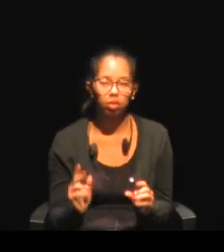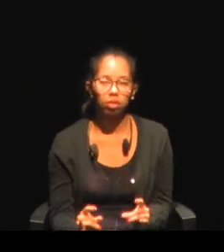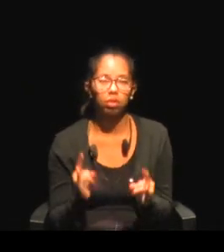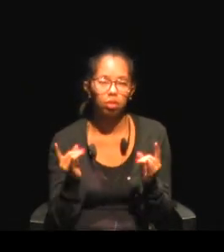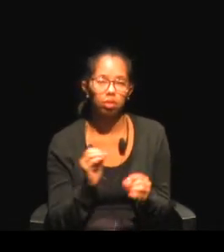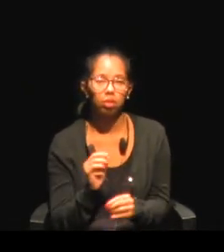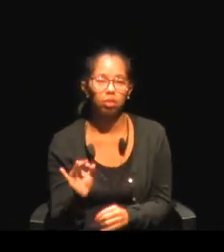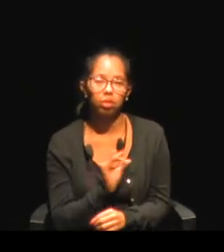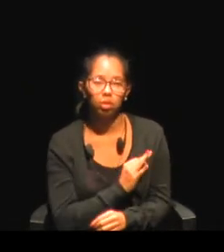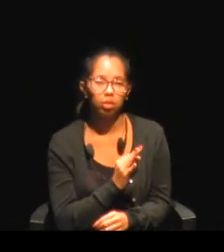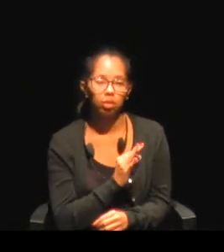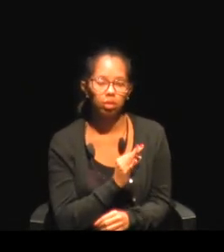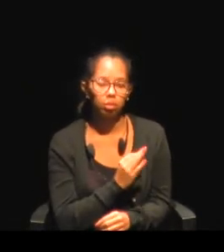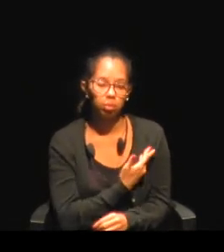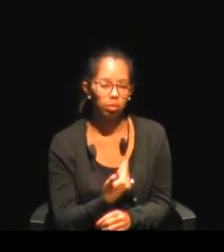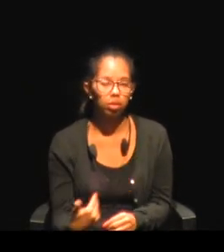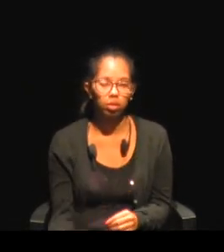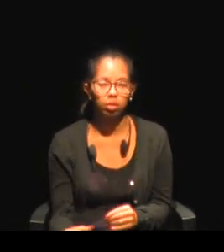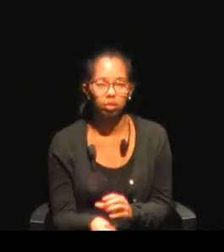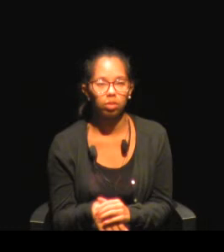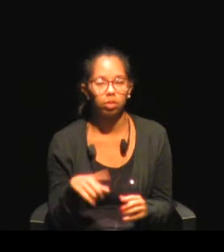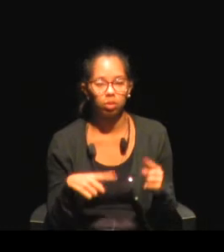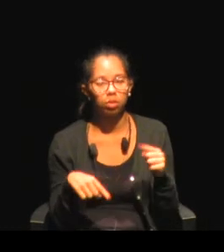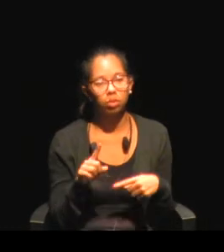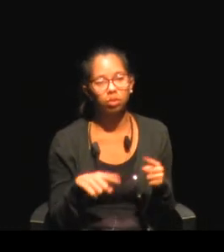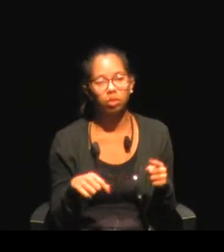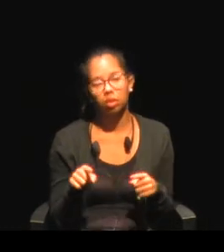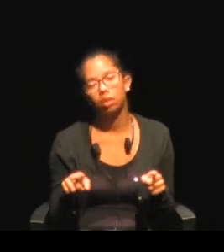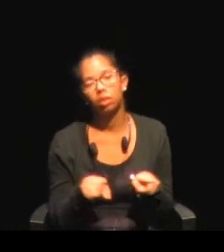imobiliários e públicos também aqui nessa região,